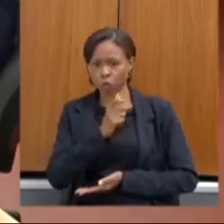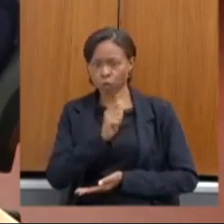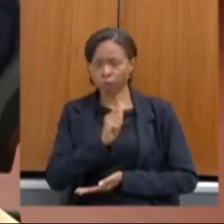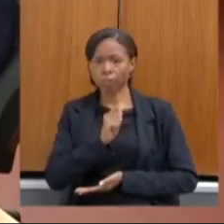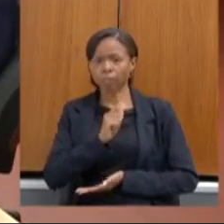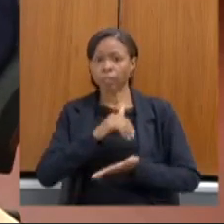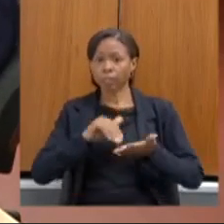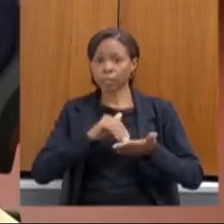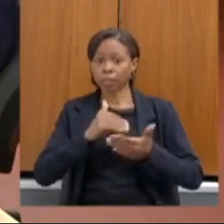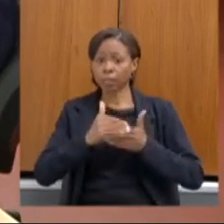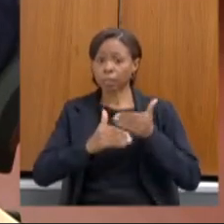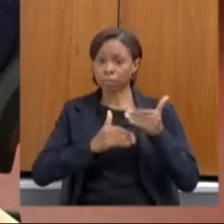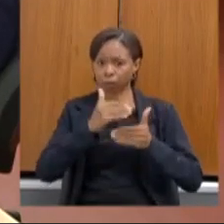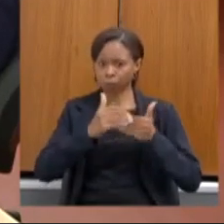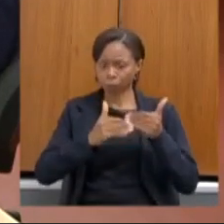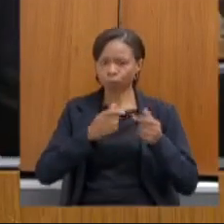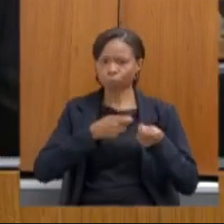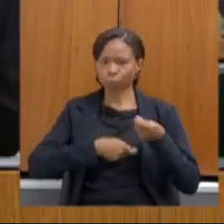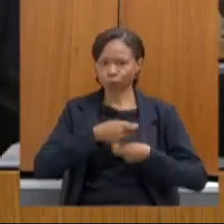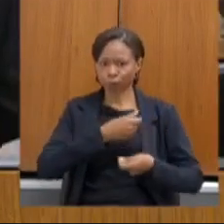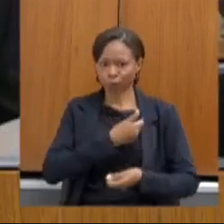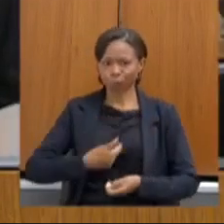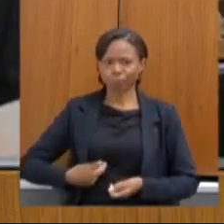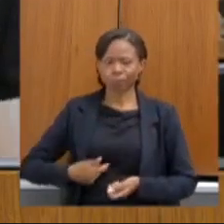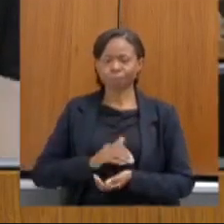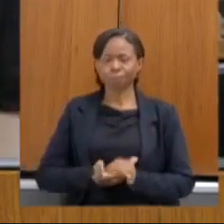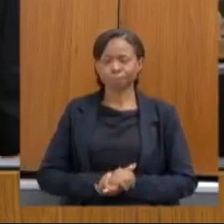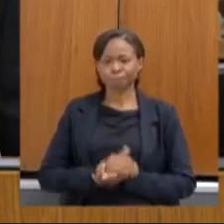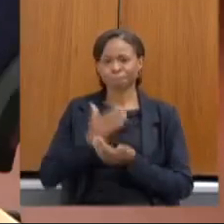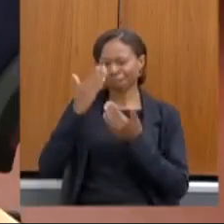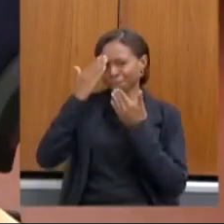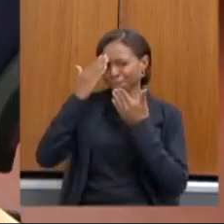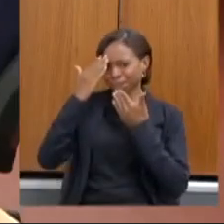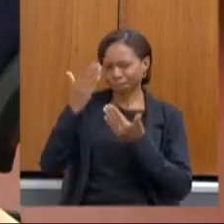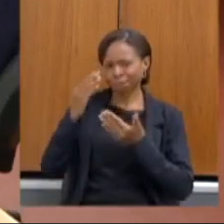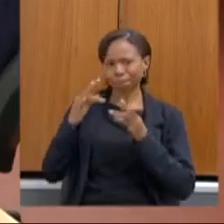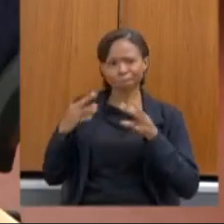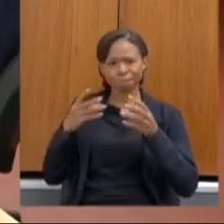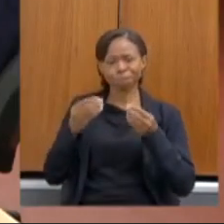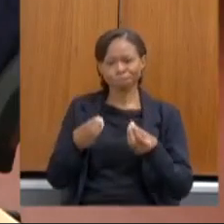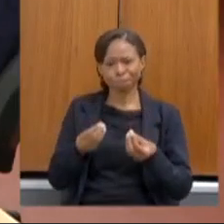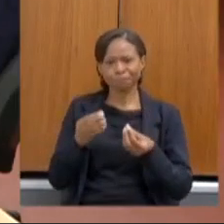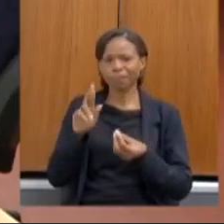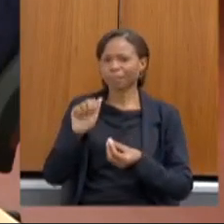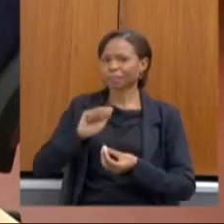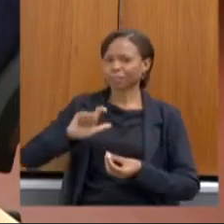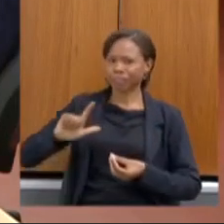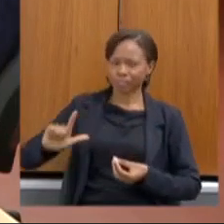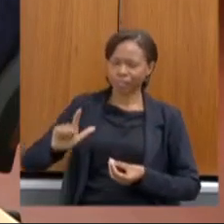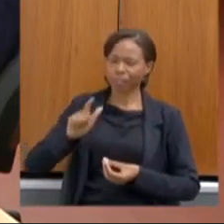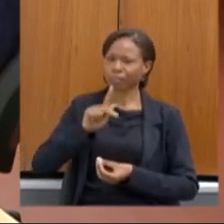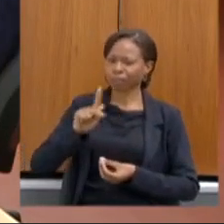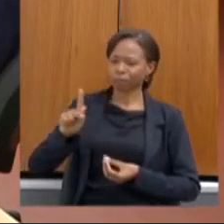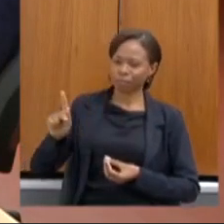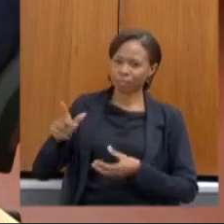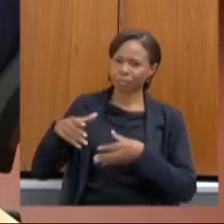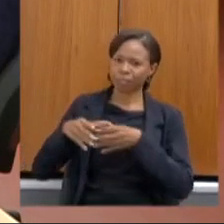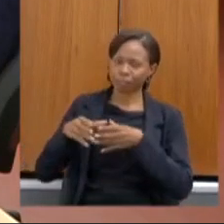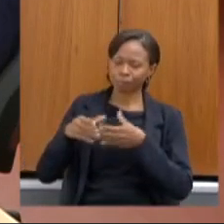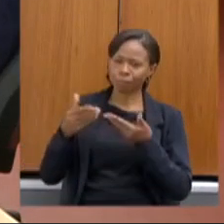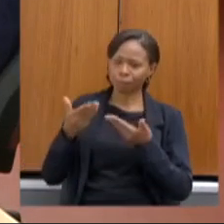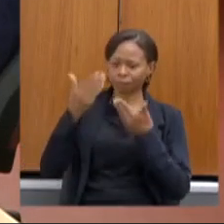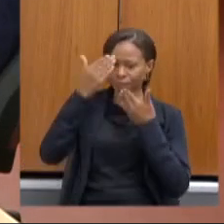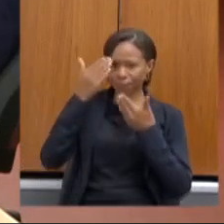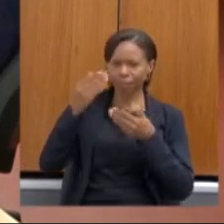de estado de desenvolvimento econômico Obrigado a todos eu queria agradecer uma pessoa do presidente Deputado Rafael Martins a todos os